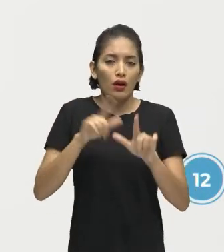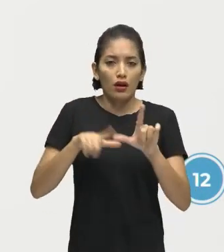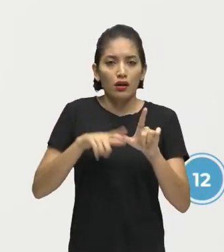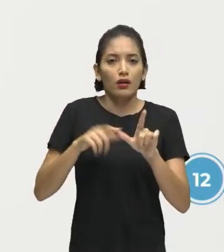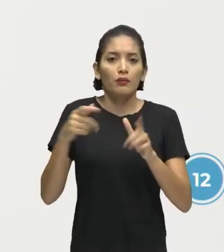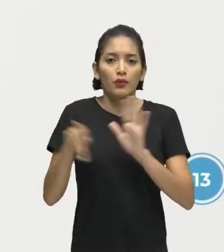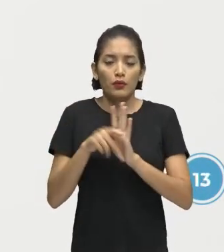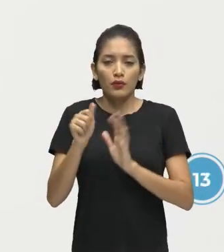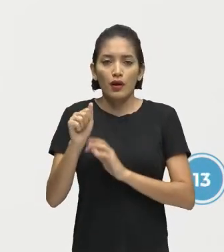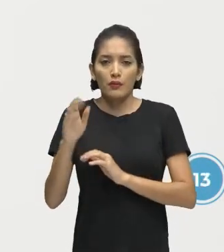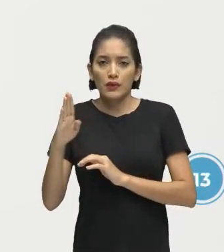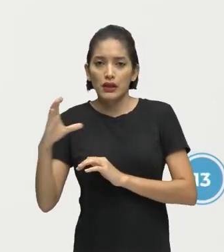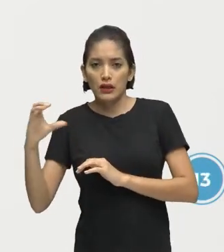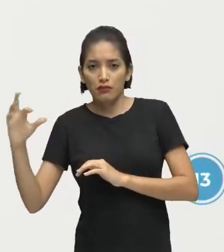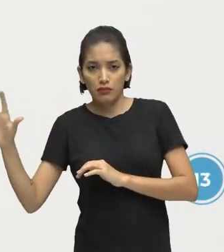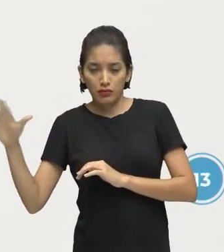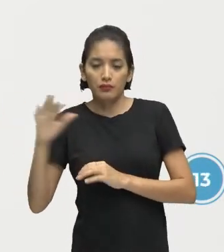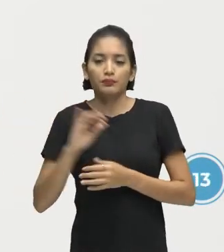alfabeto.